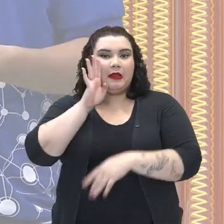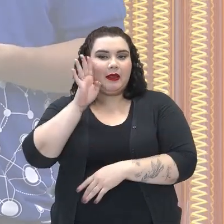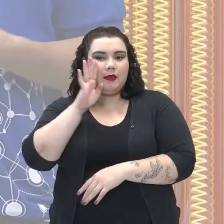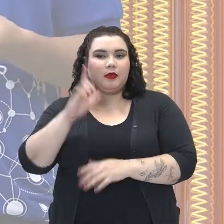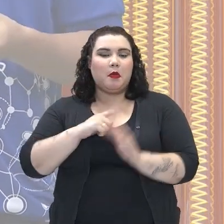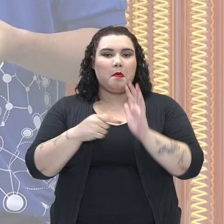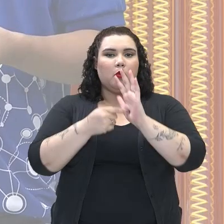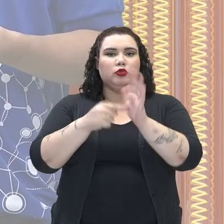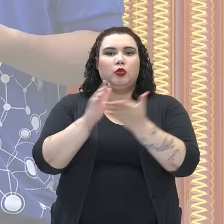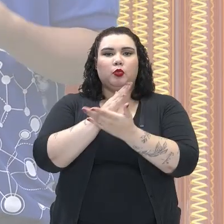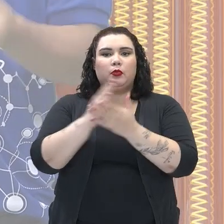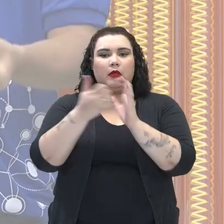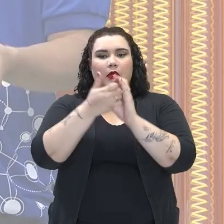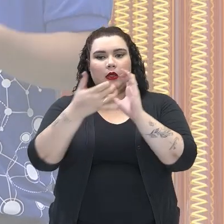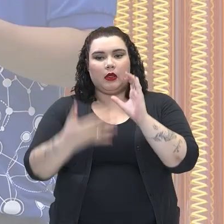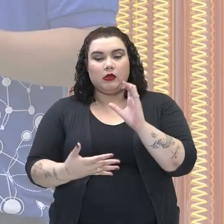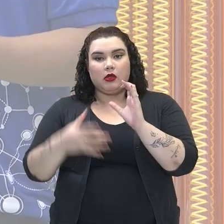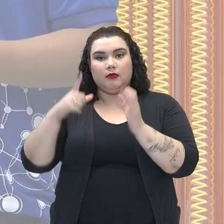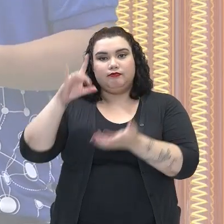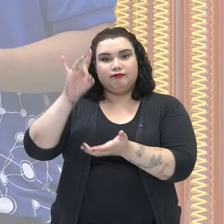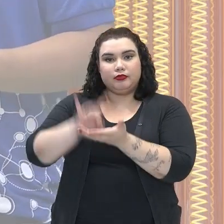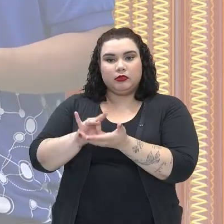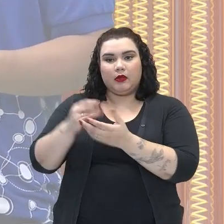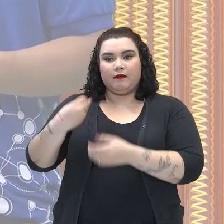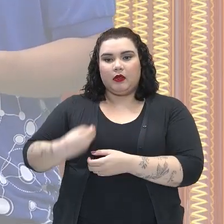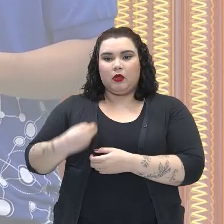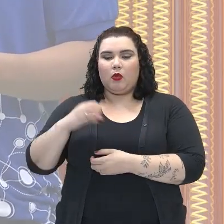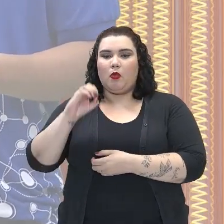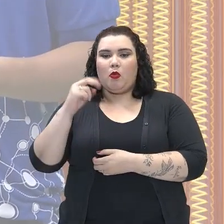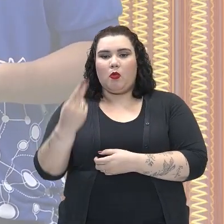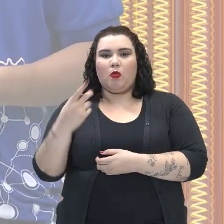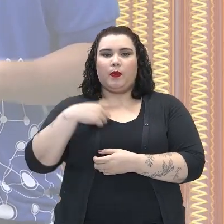algum elemento, seja da realidade ou seja de maneira mais